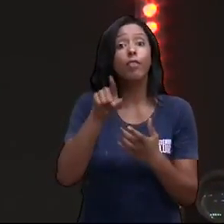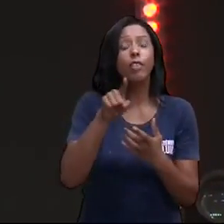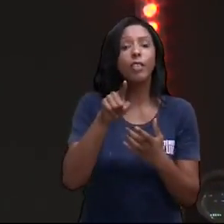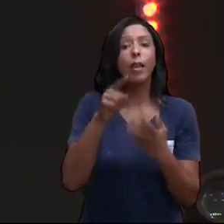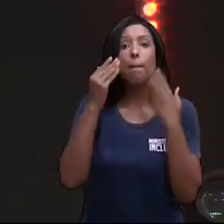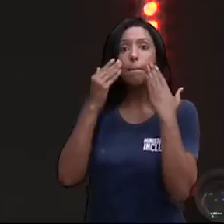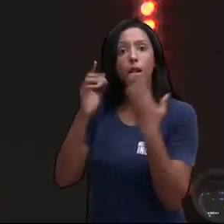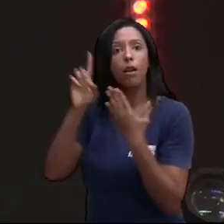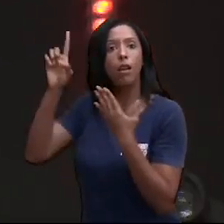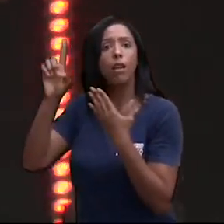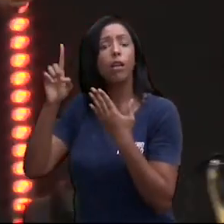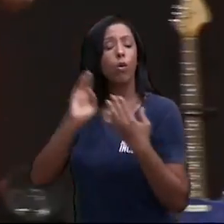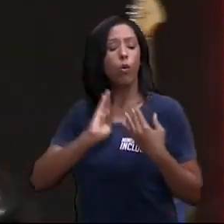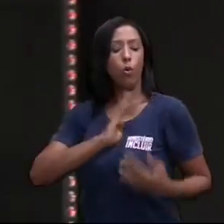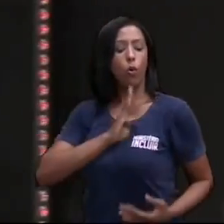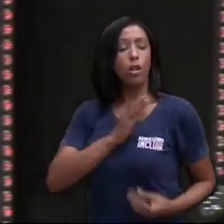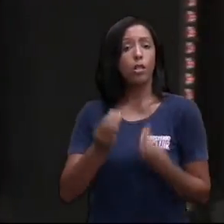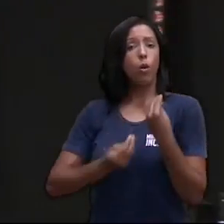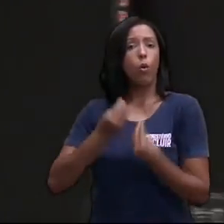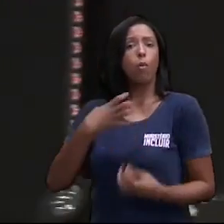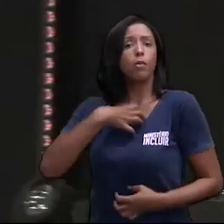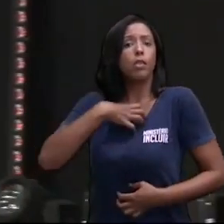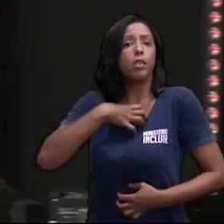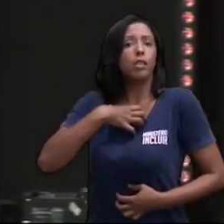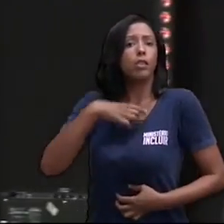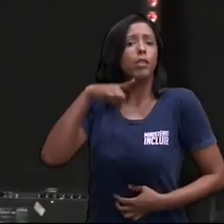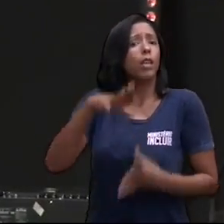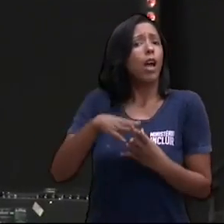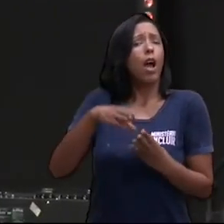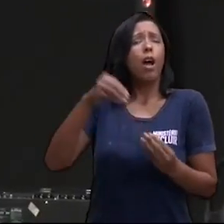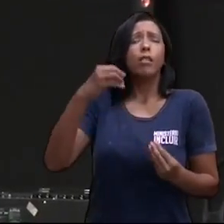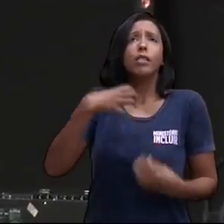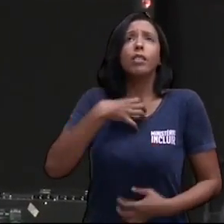e ele só quer que você fale com ele o que está na sua alma